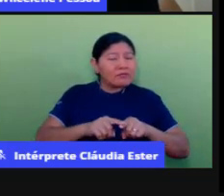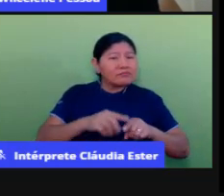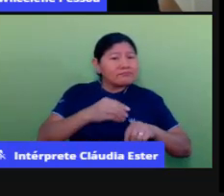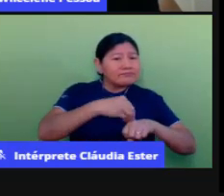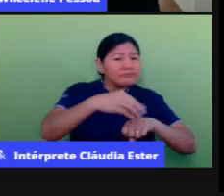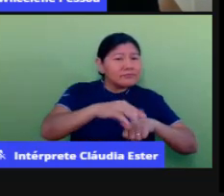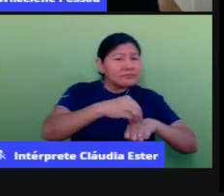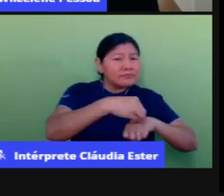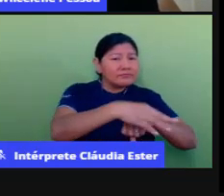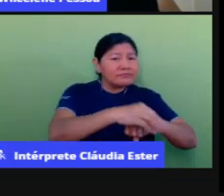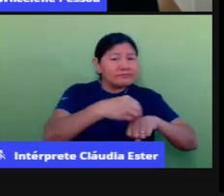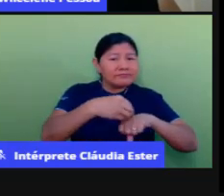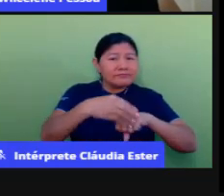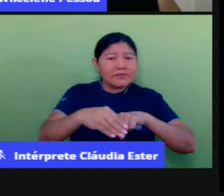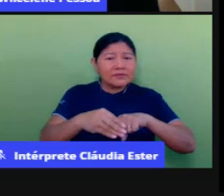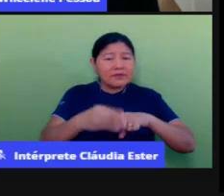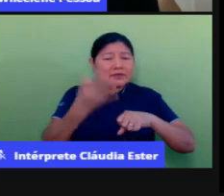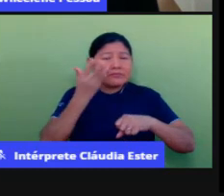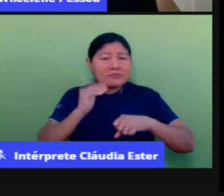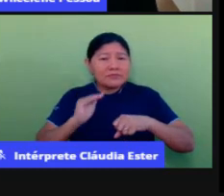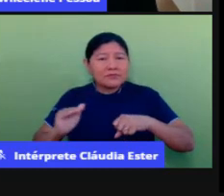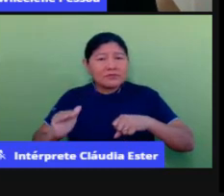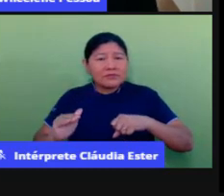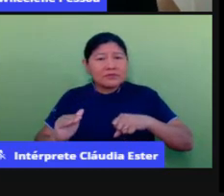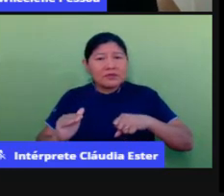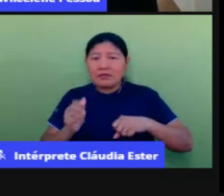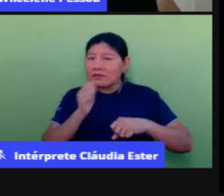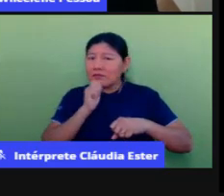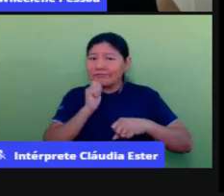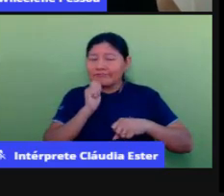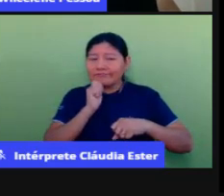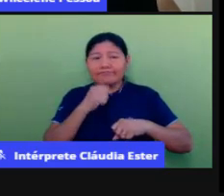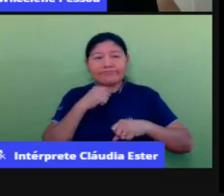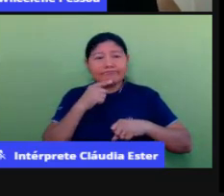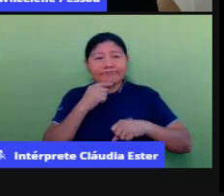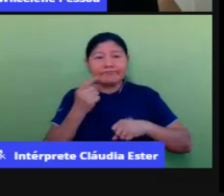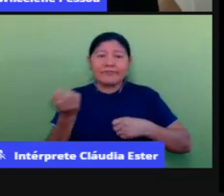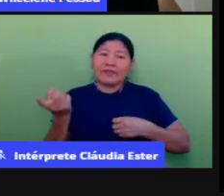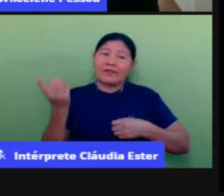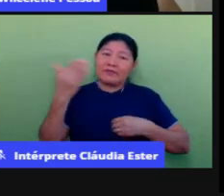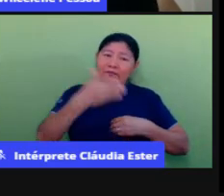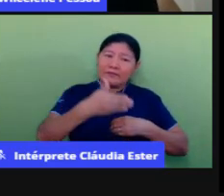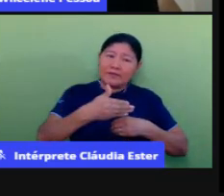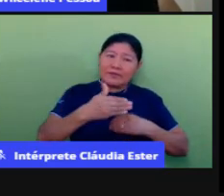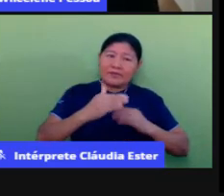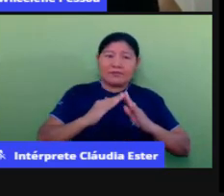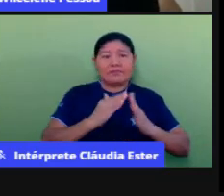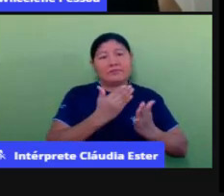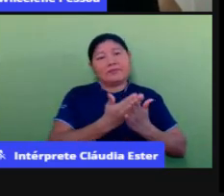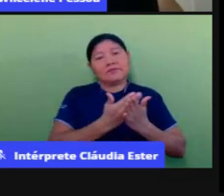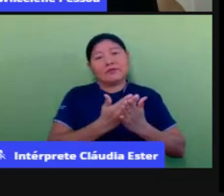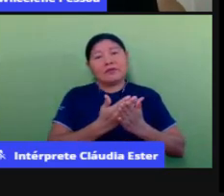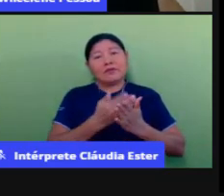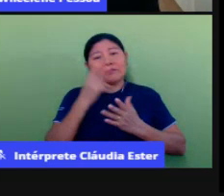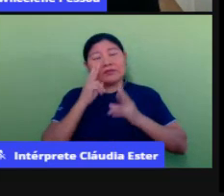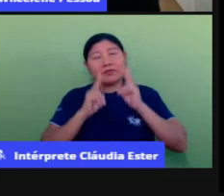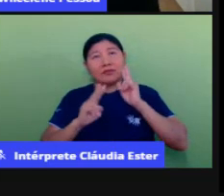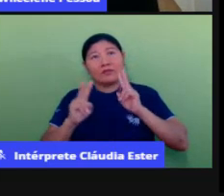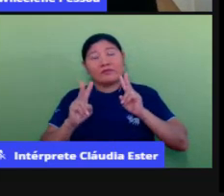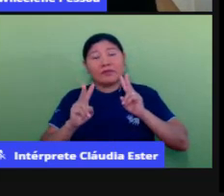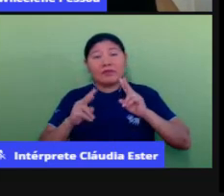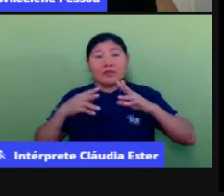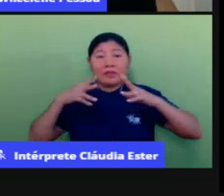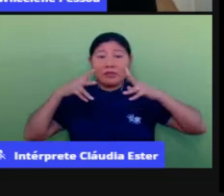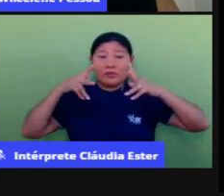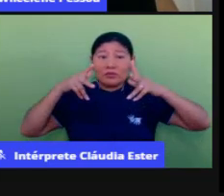para essas crianças que estão fora da instituição? Então, a gente vai lembrar de tudo aquilo, dessas necessidades, né, de relembrar